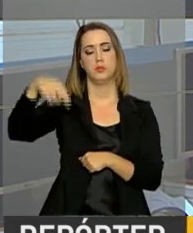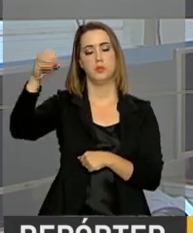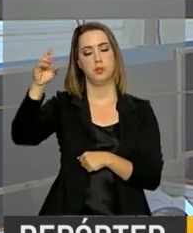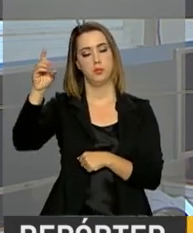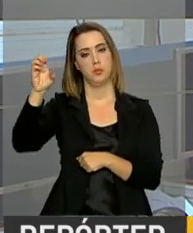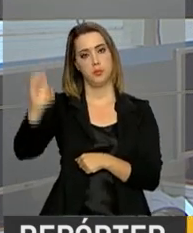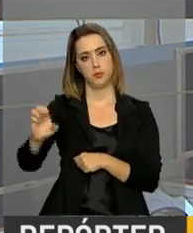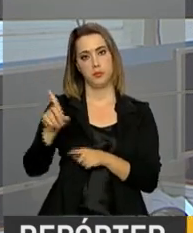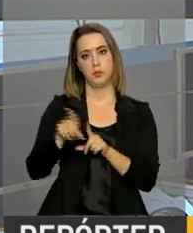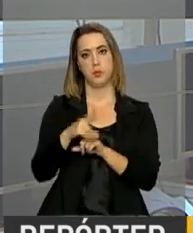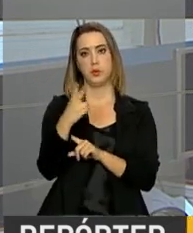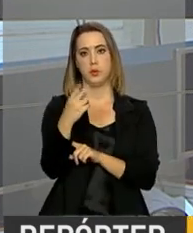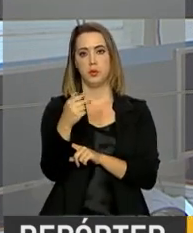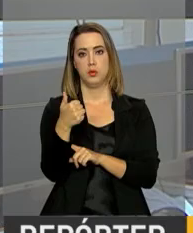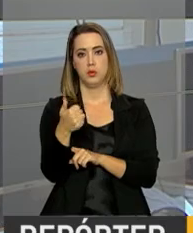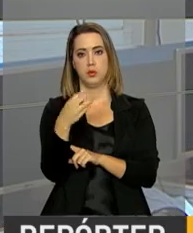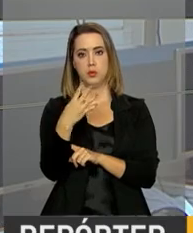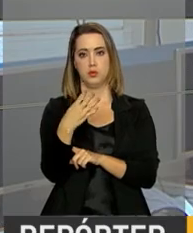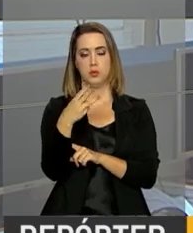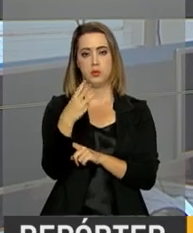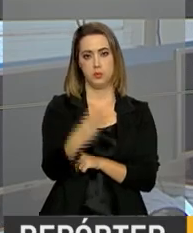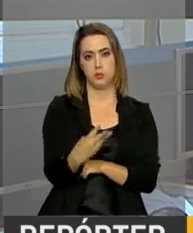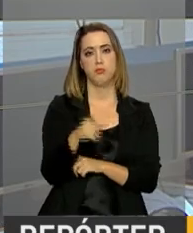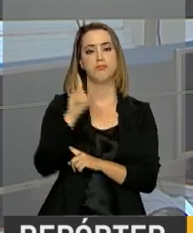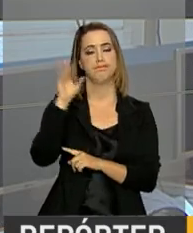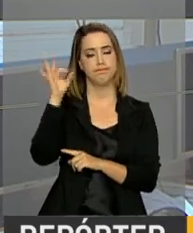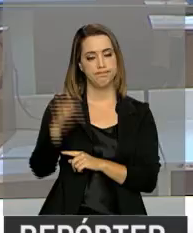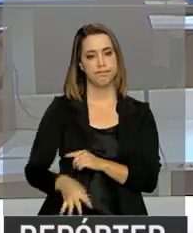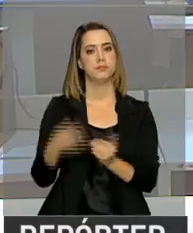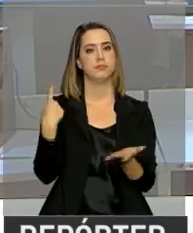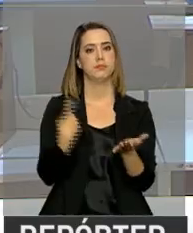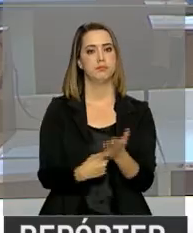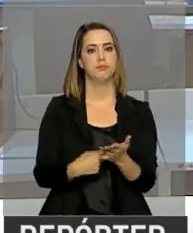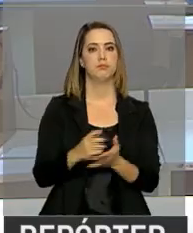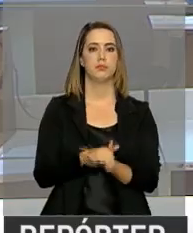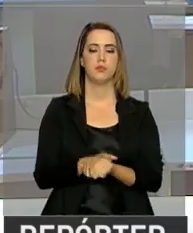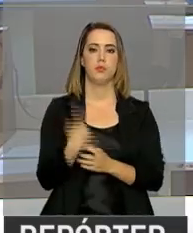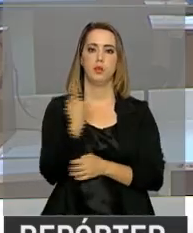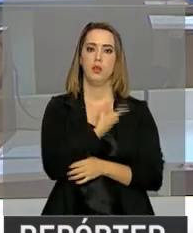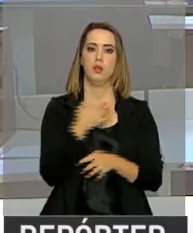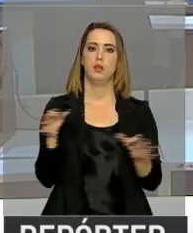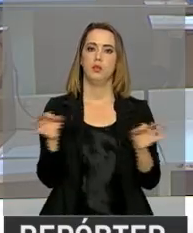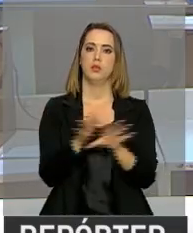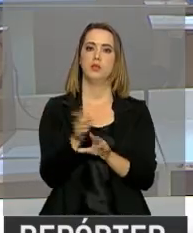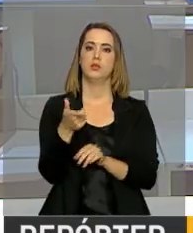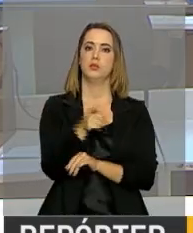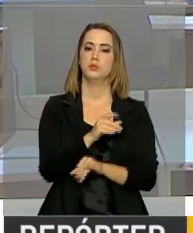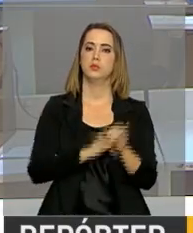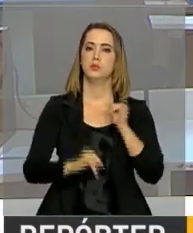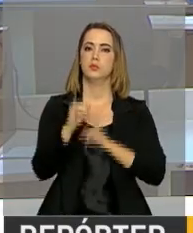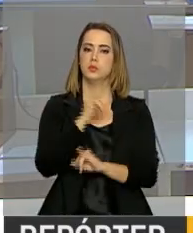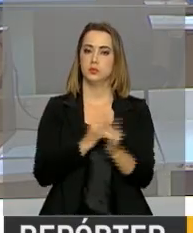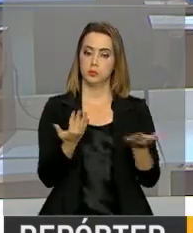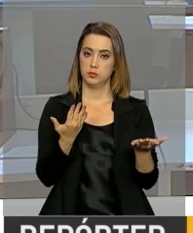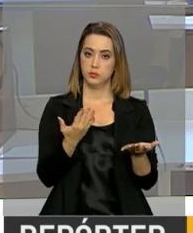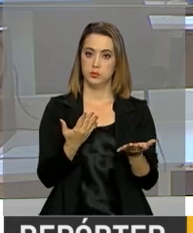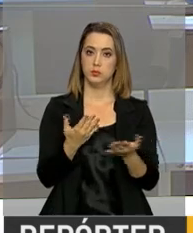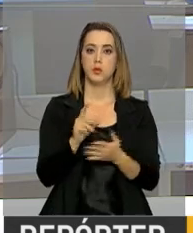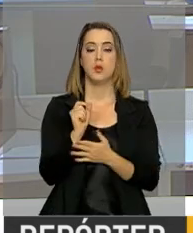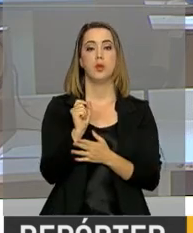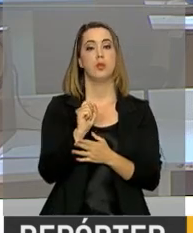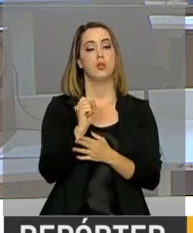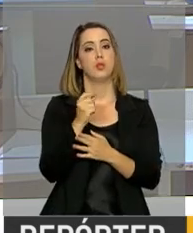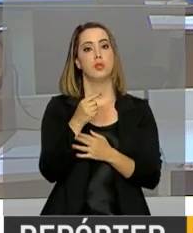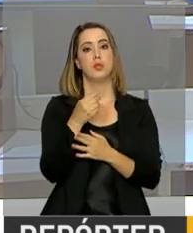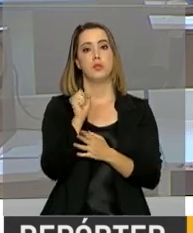número, 2.143 foram confirmados. E nós ficamos por aqui. Podemos voltar a qualquer momento com outras